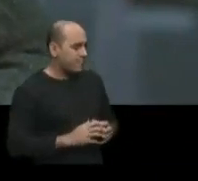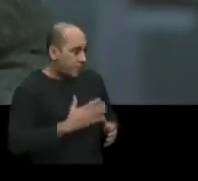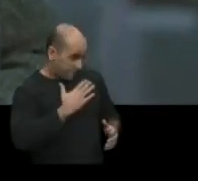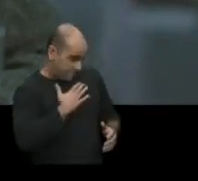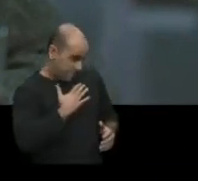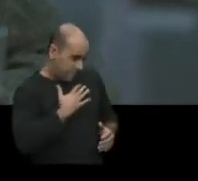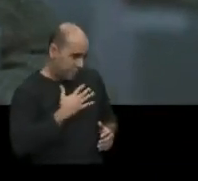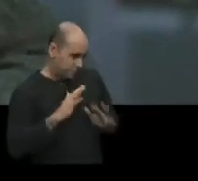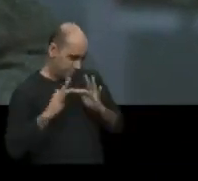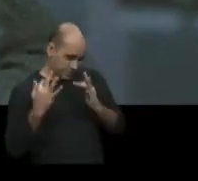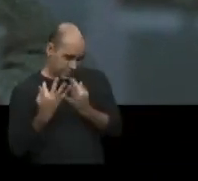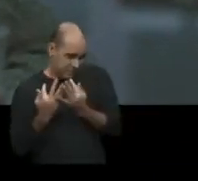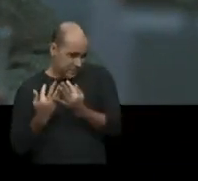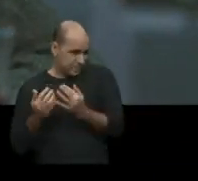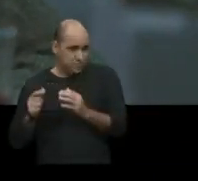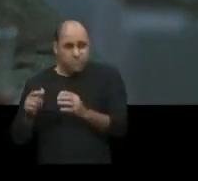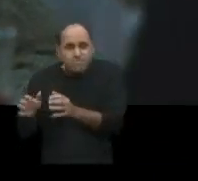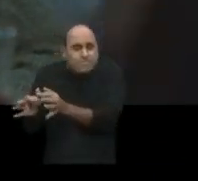minha família é humilde.